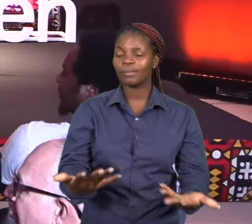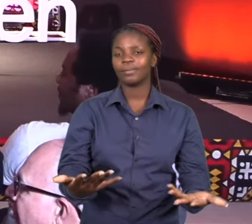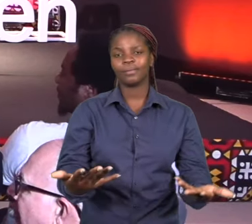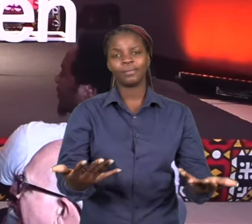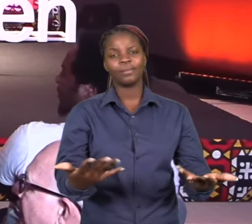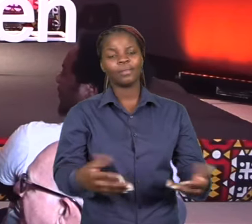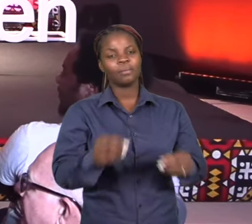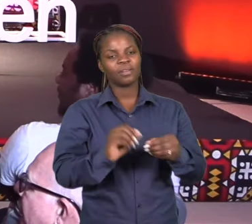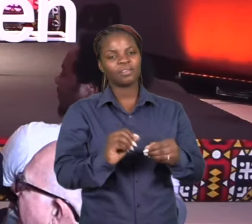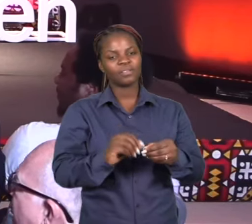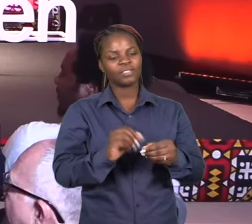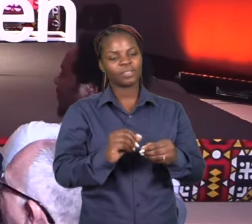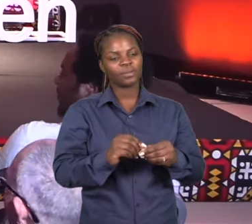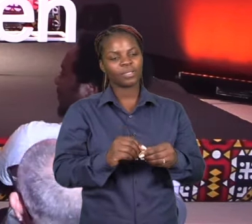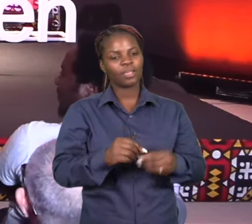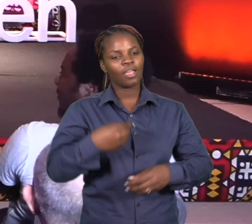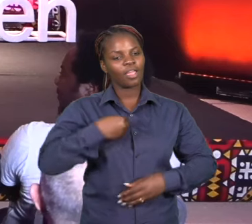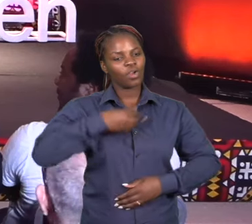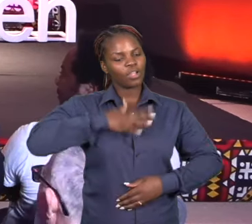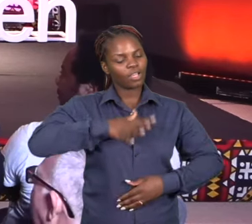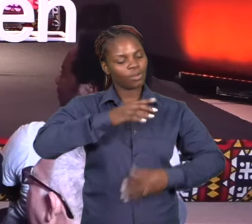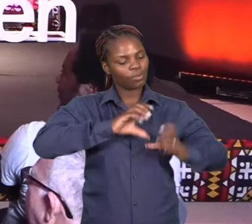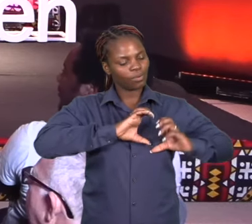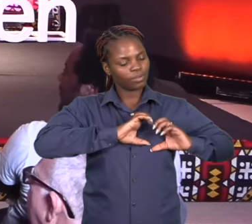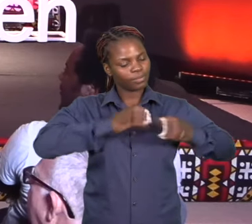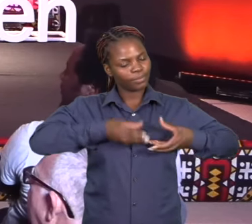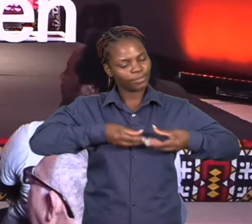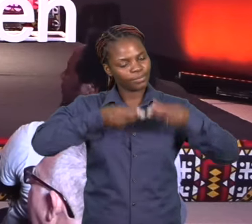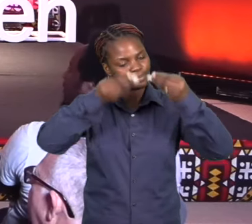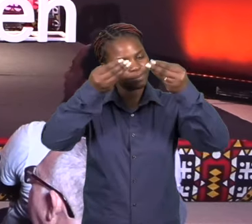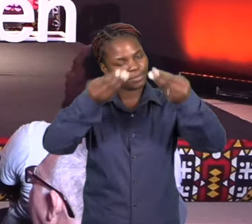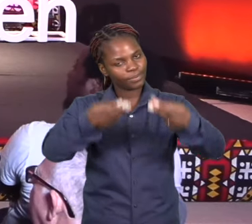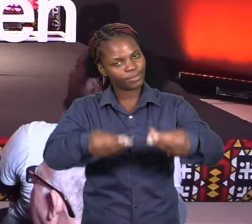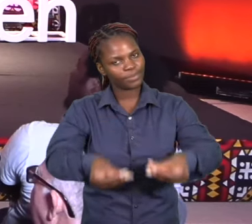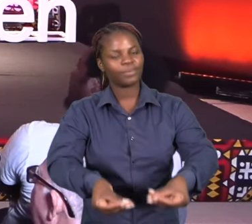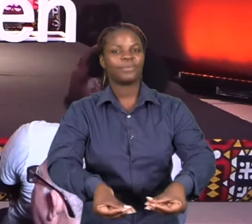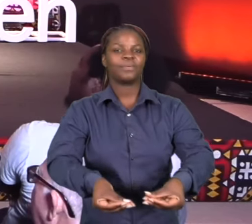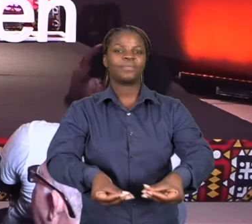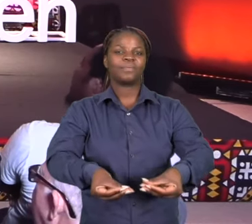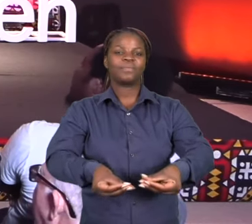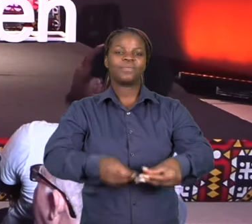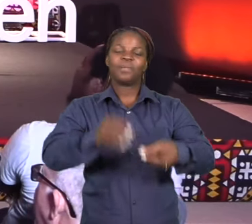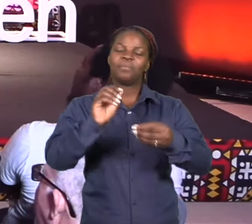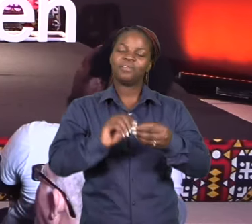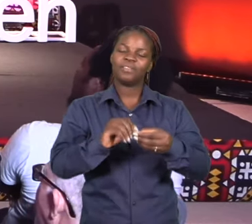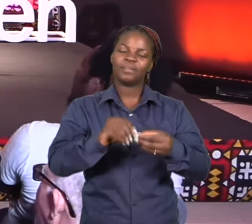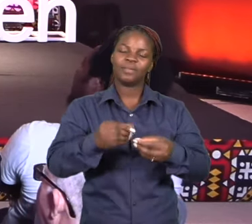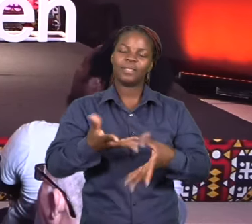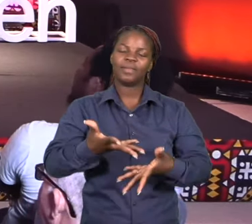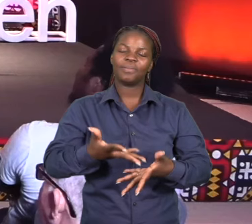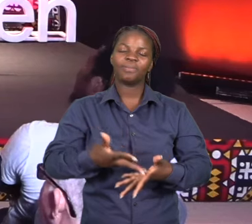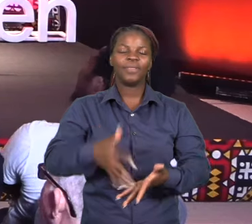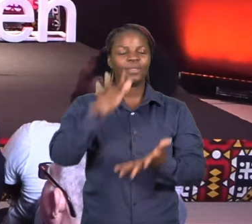kateka mbu yanga ateka maazi